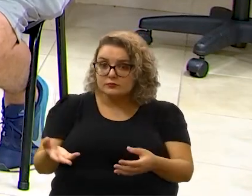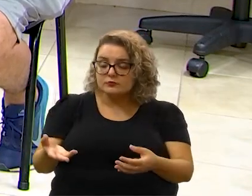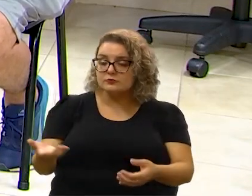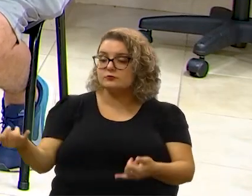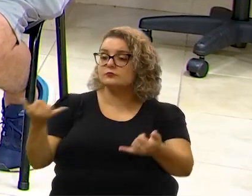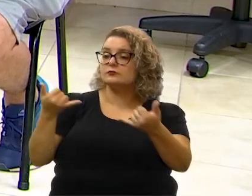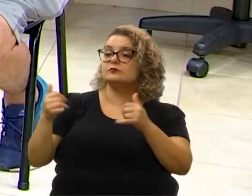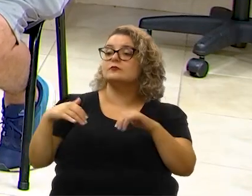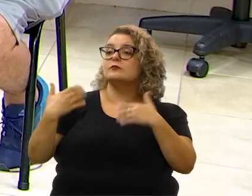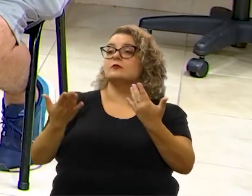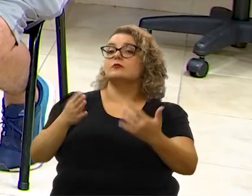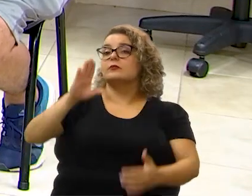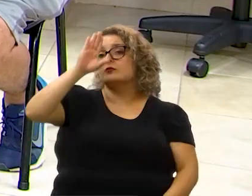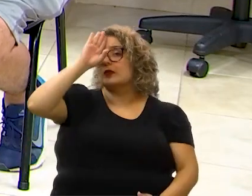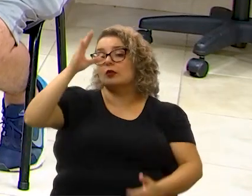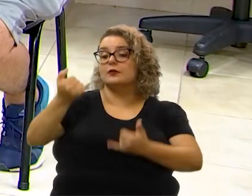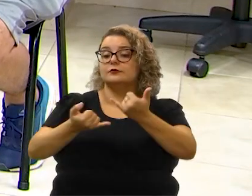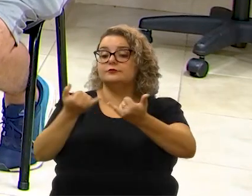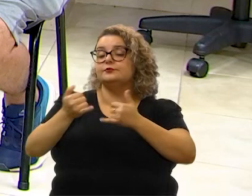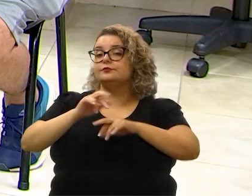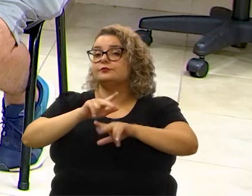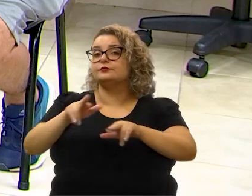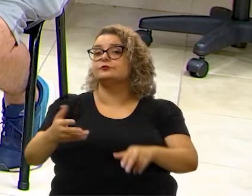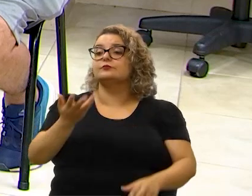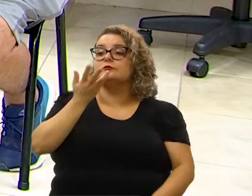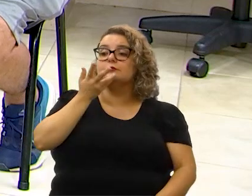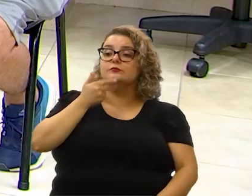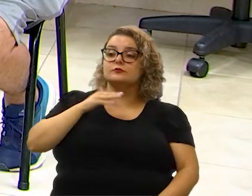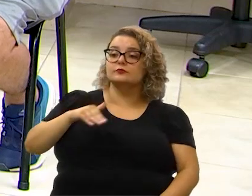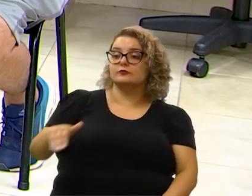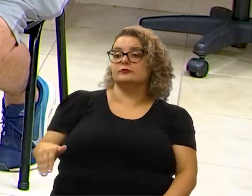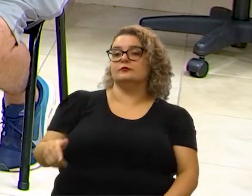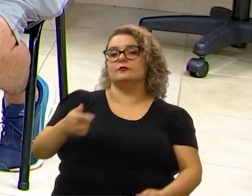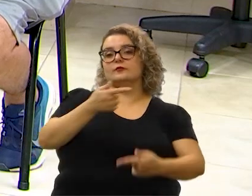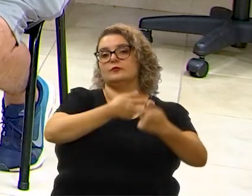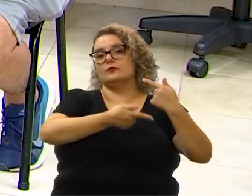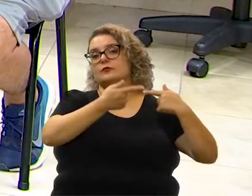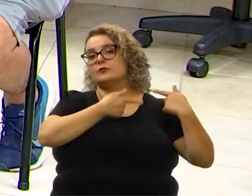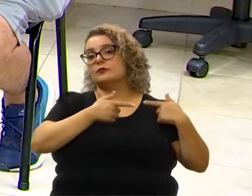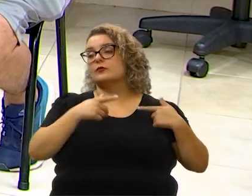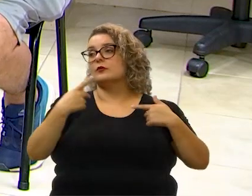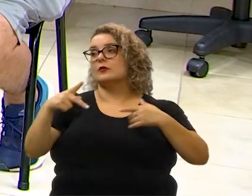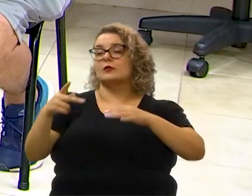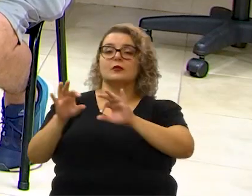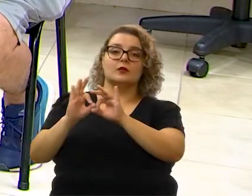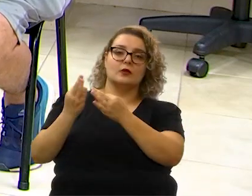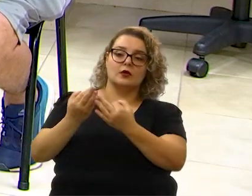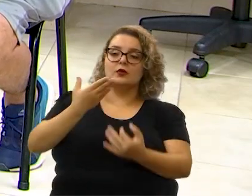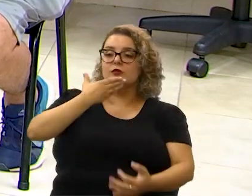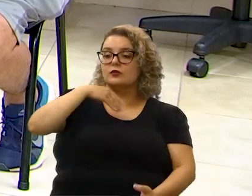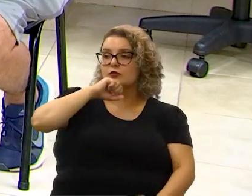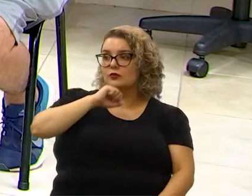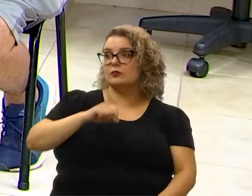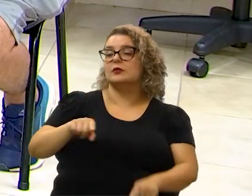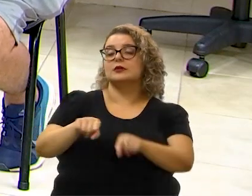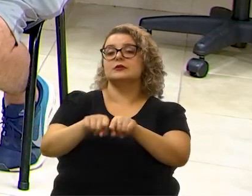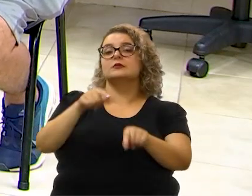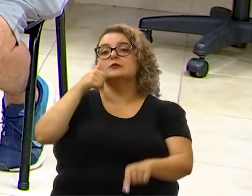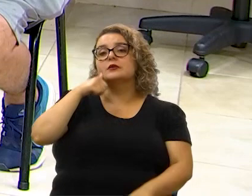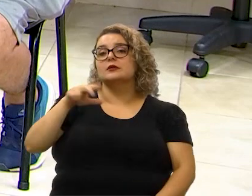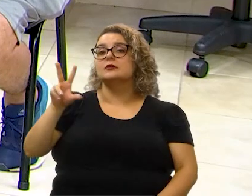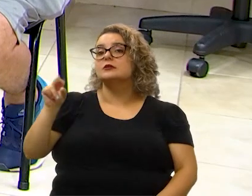e dissessem para nós quais foram os principais brinquedos da infância das gerações anteriores da família, dos pais e dos